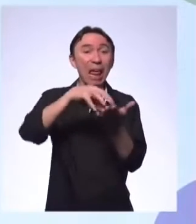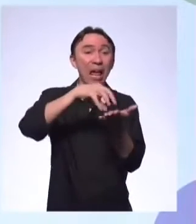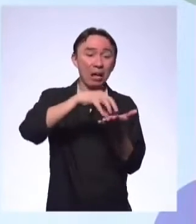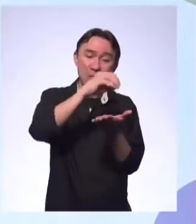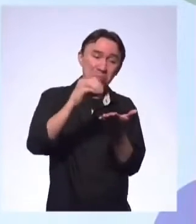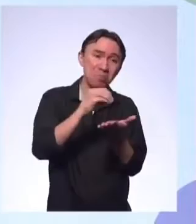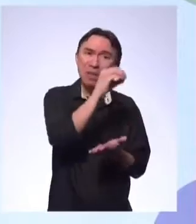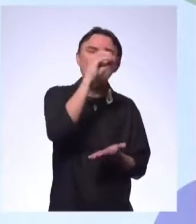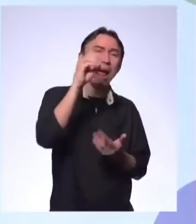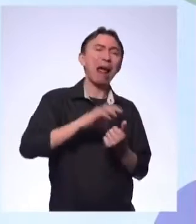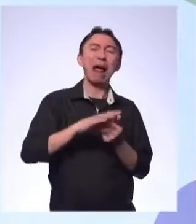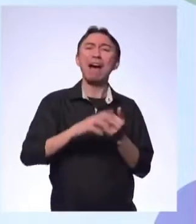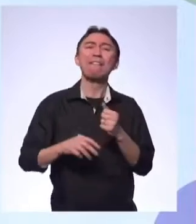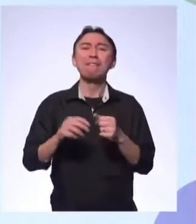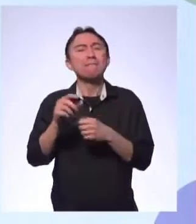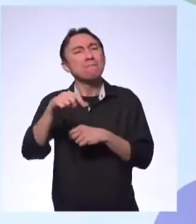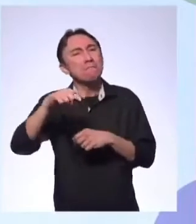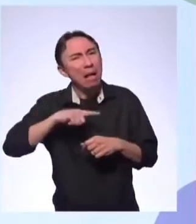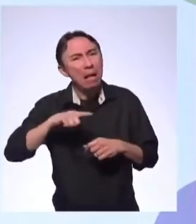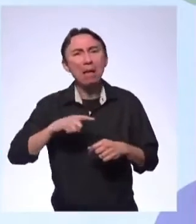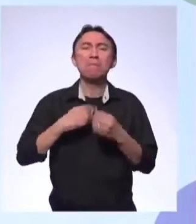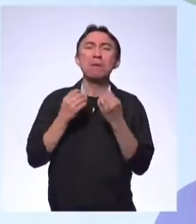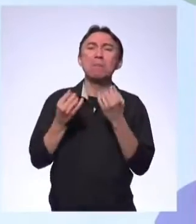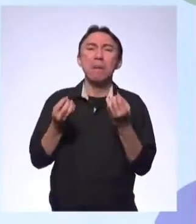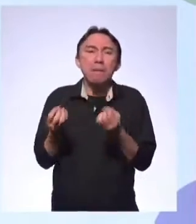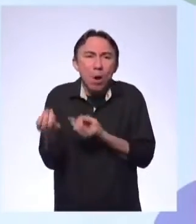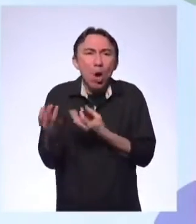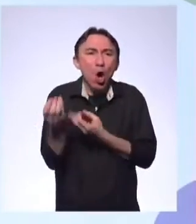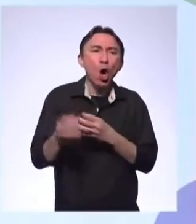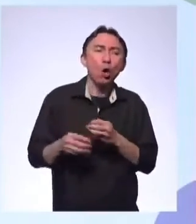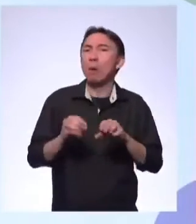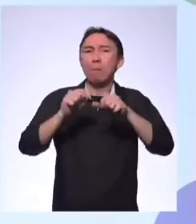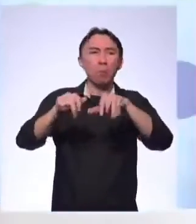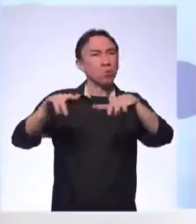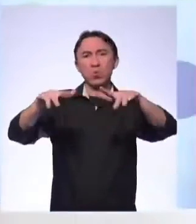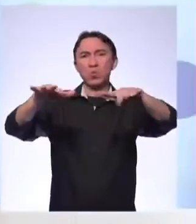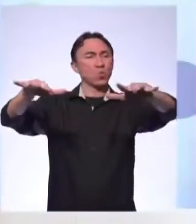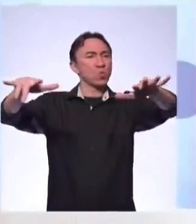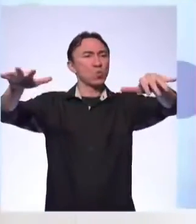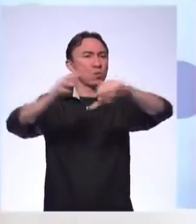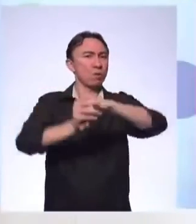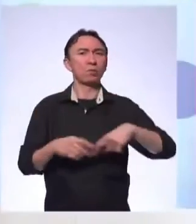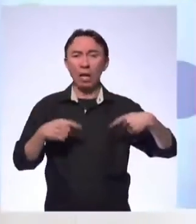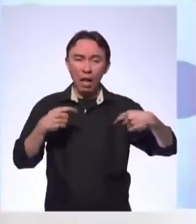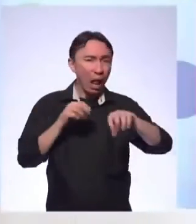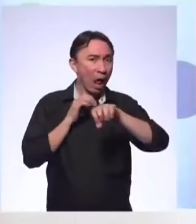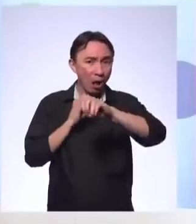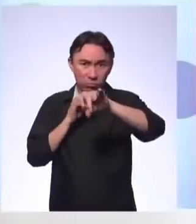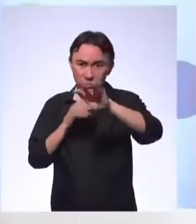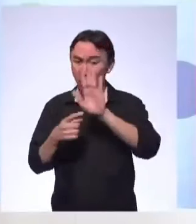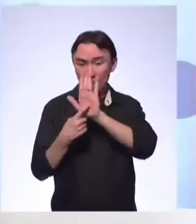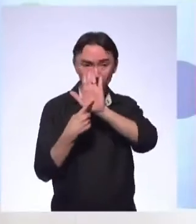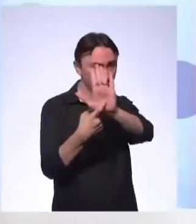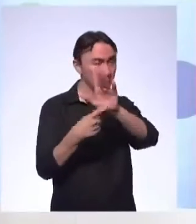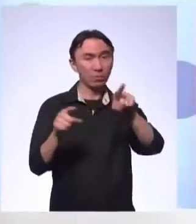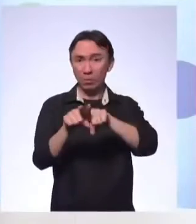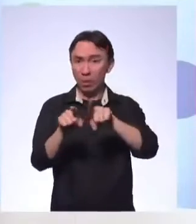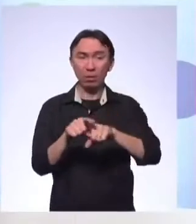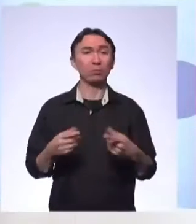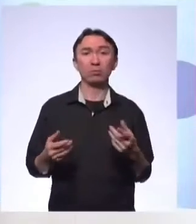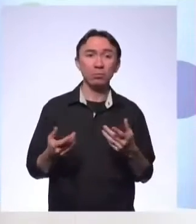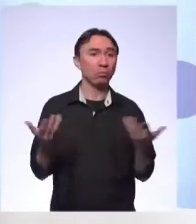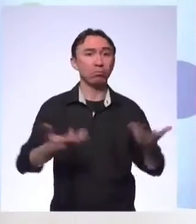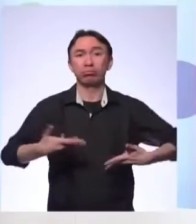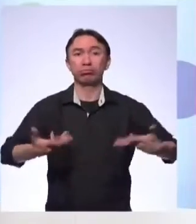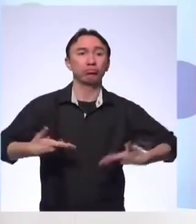para organizar os estudos com aulas expositivas e dinâmicas é muito bem o Mara muito bem mas aí eu mesmo